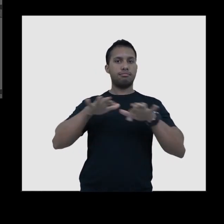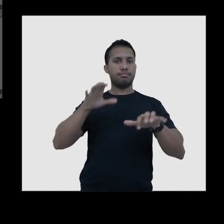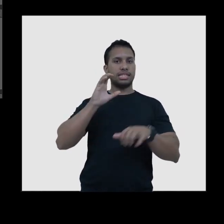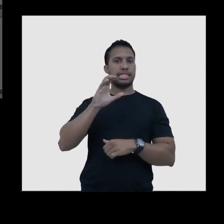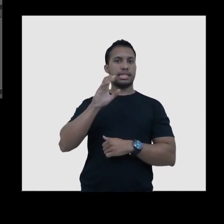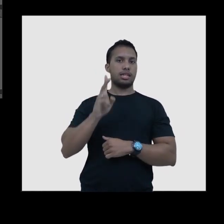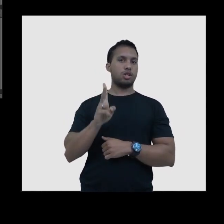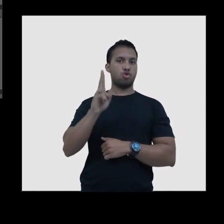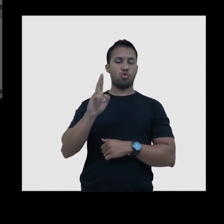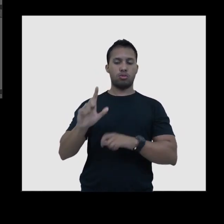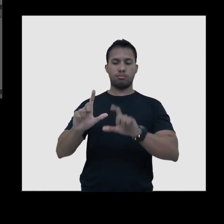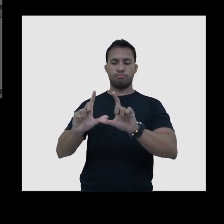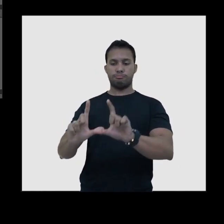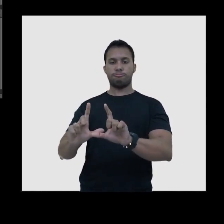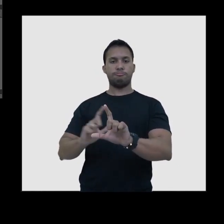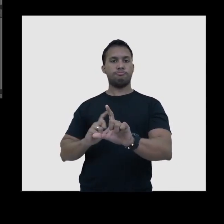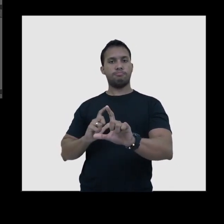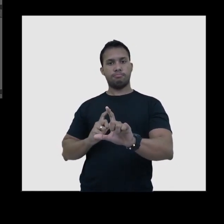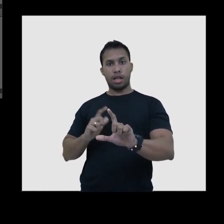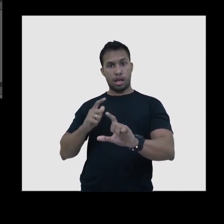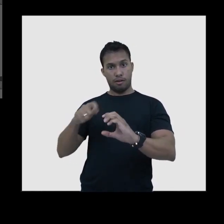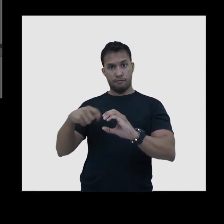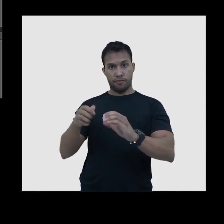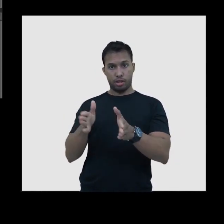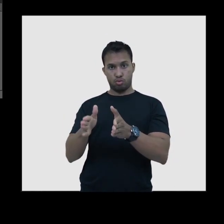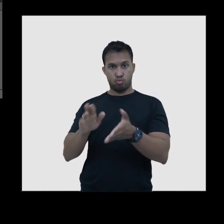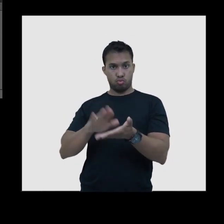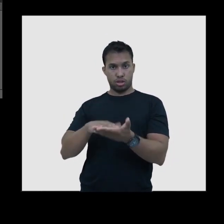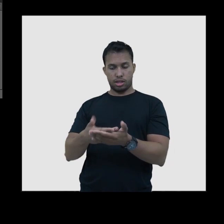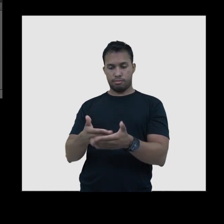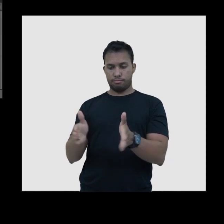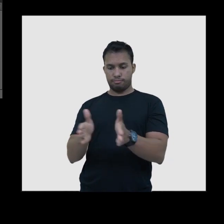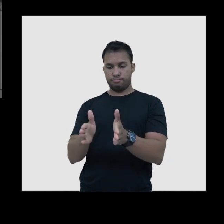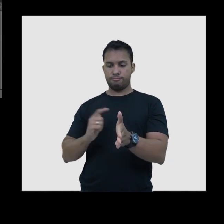ó, é a letra C do teclado, eu posso usar esse atalho para pegar ela. Ó,